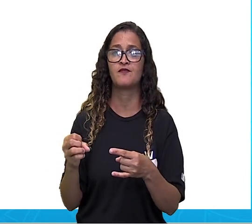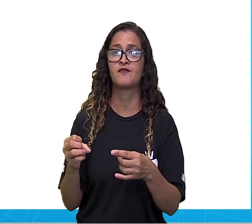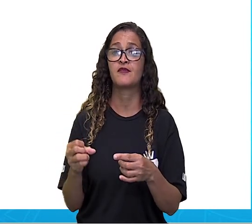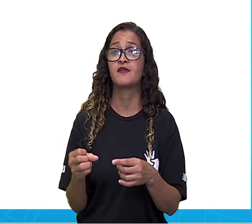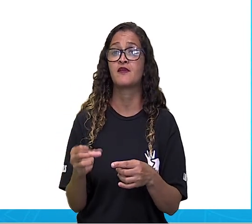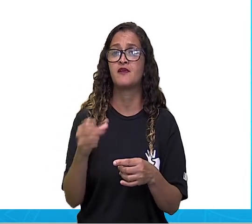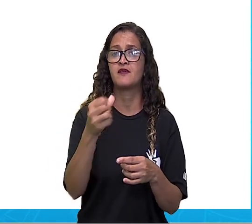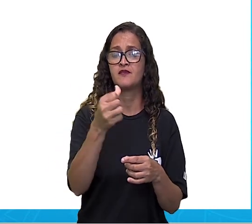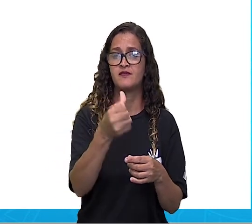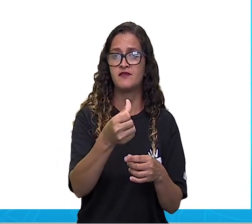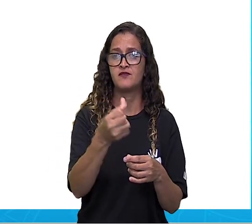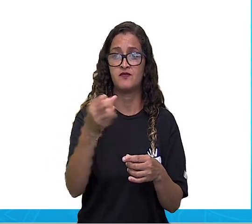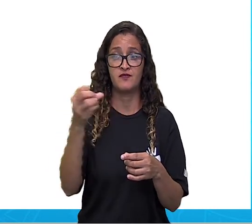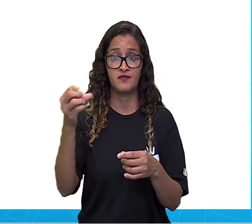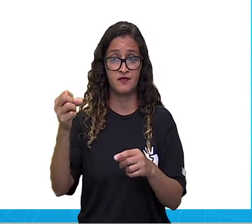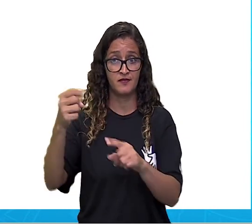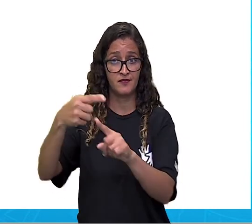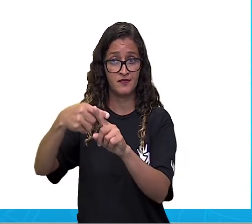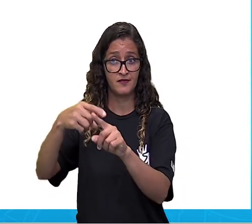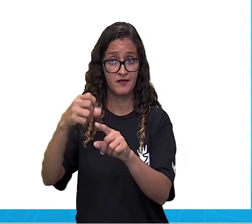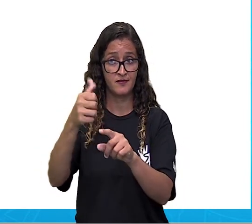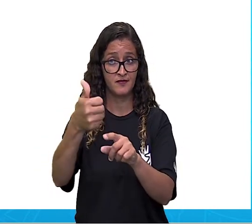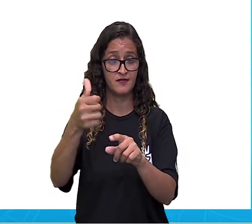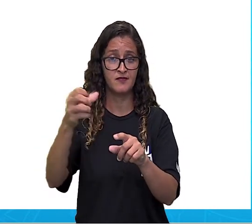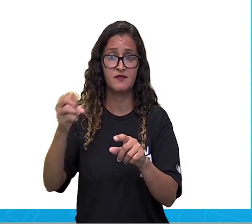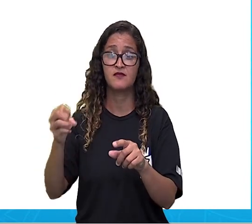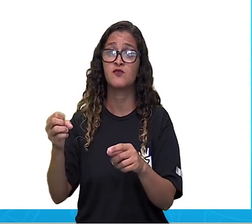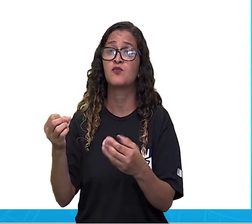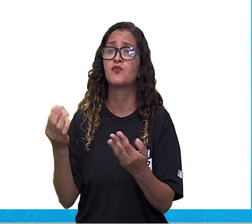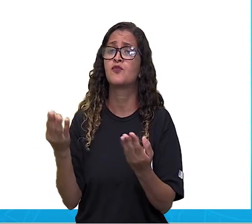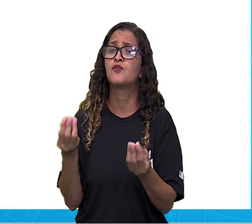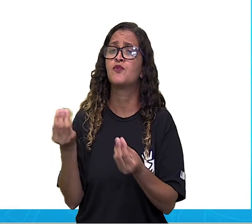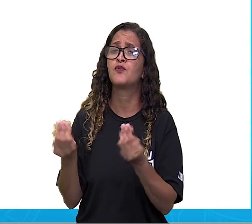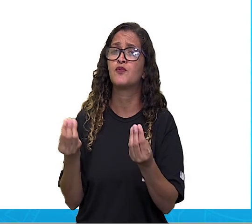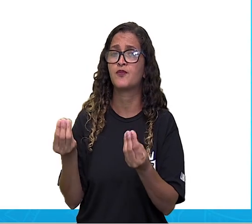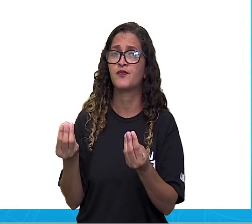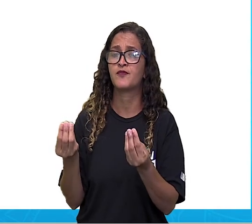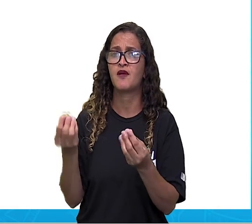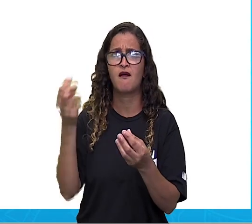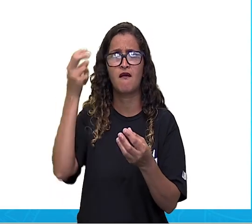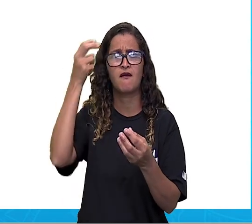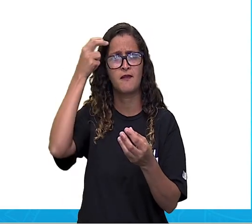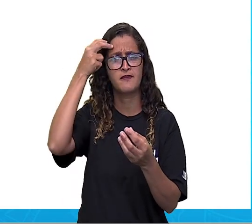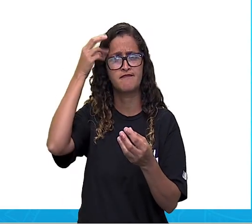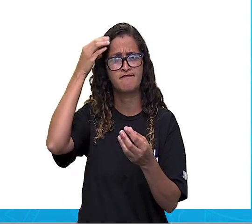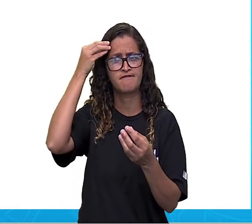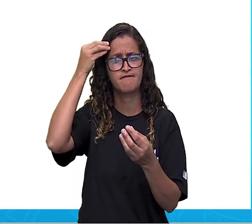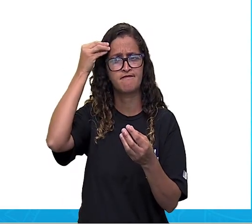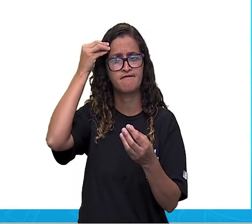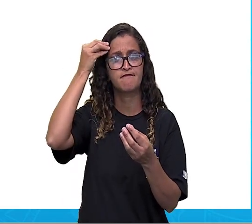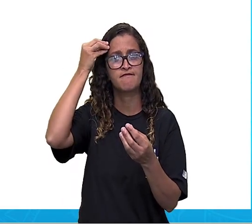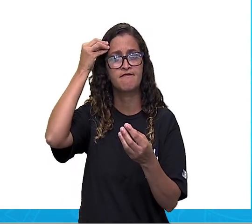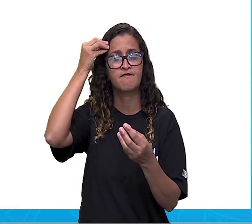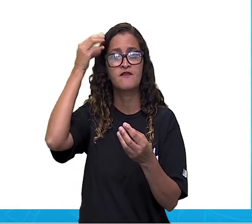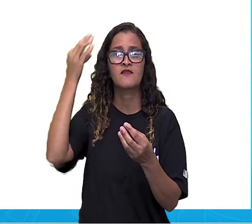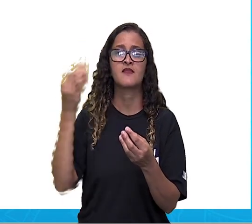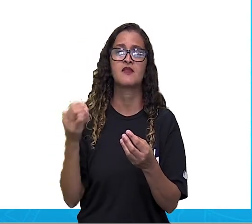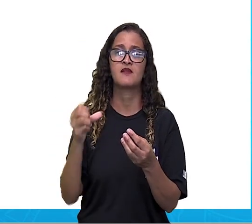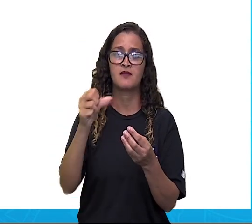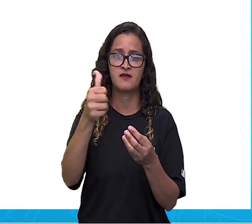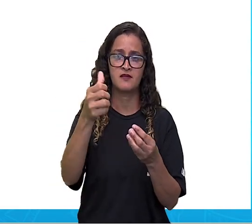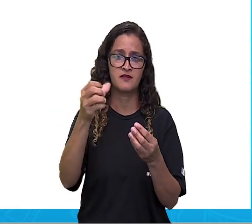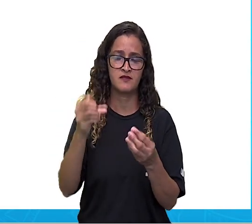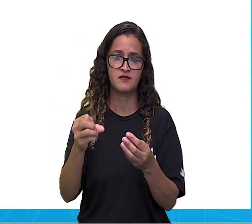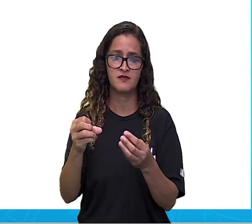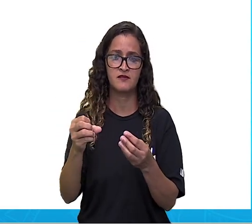mais 10. Quando você vai somar assim de cabeça, o que, que você faz? Você guarda 10 na sua cabeça, tá? Você pensa